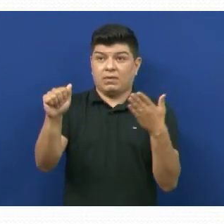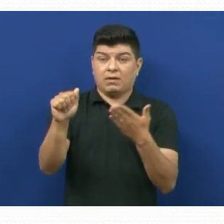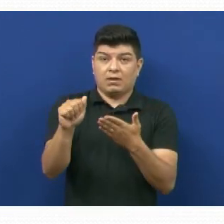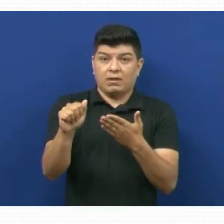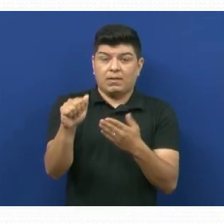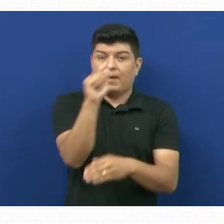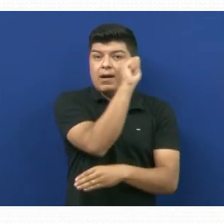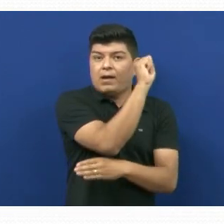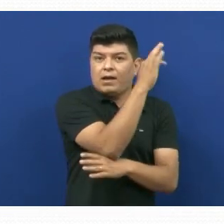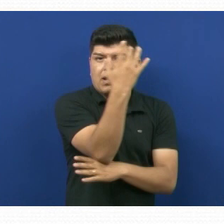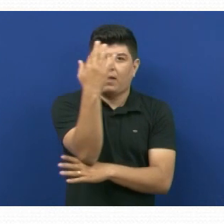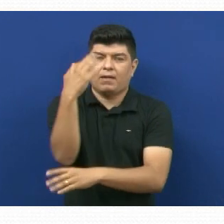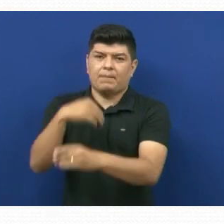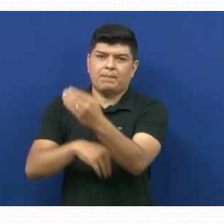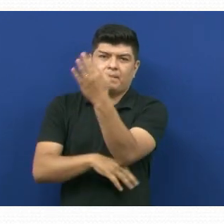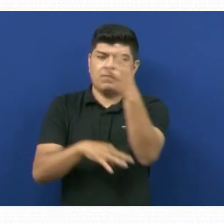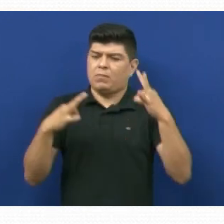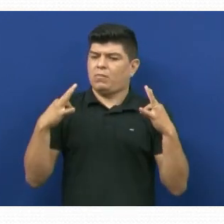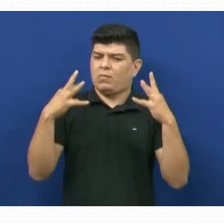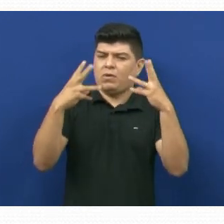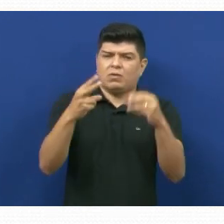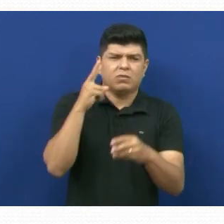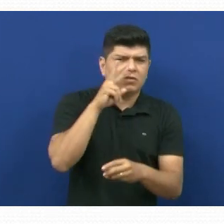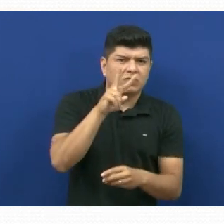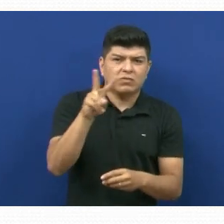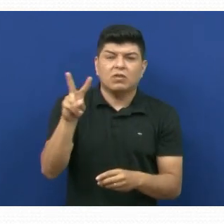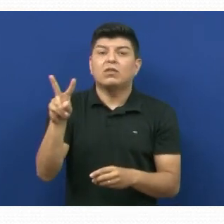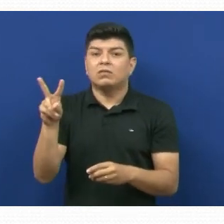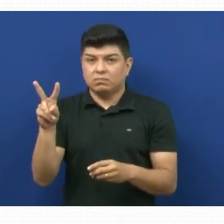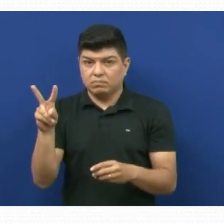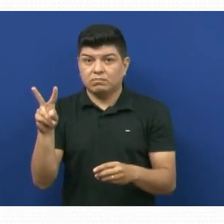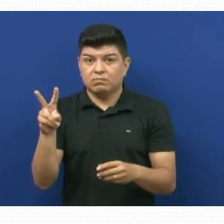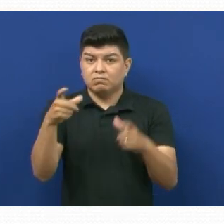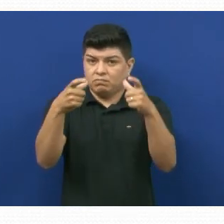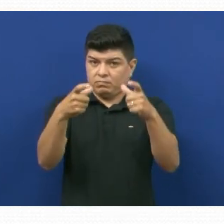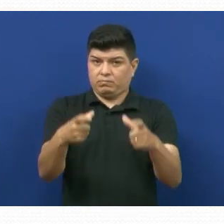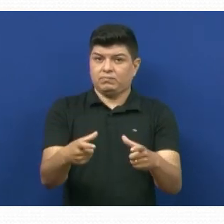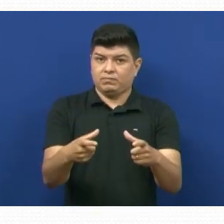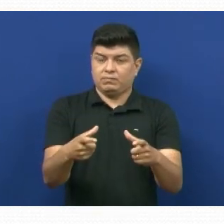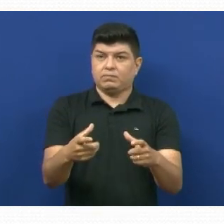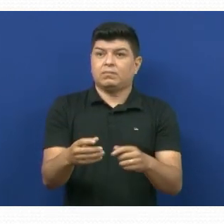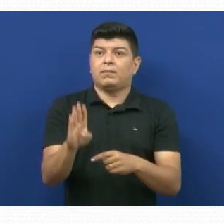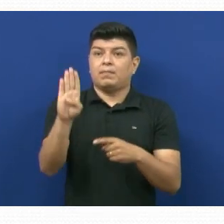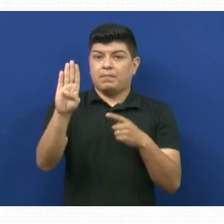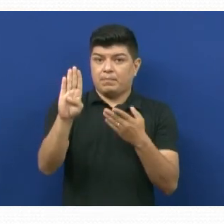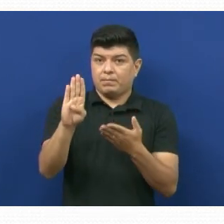Alternativa A paisagem é tudo que os nossos olhos veem de um determinado local.